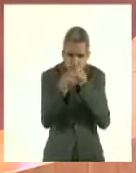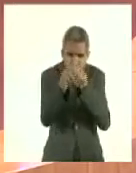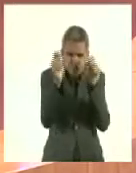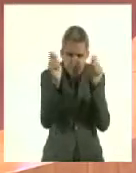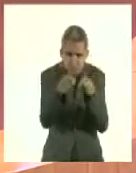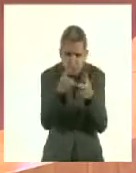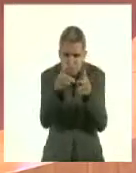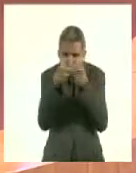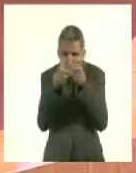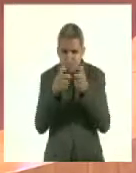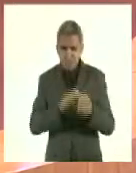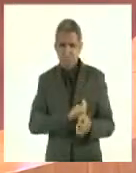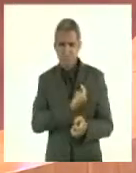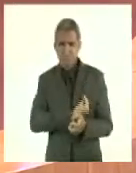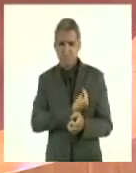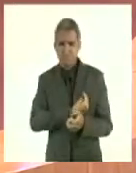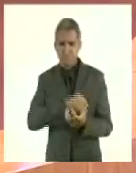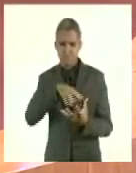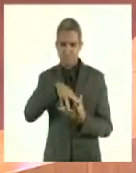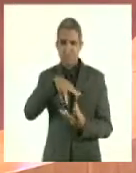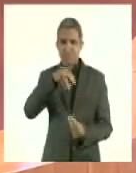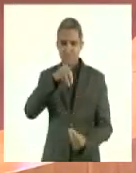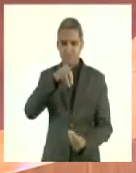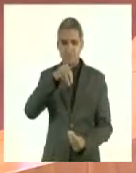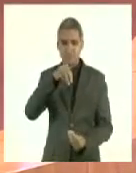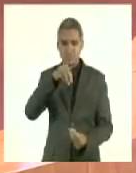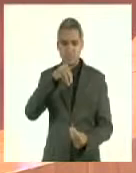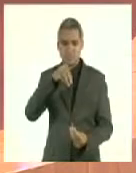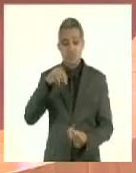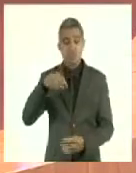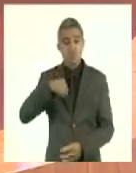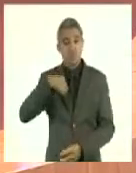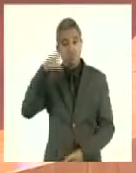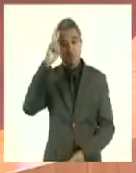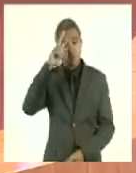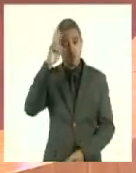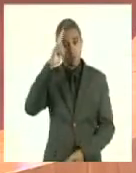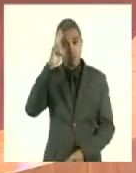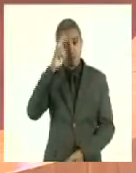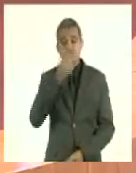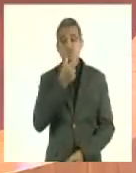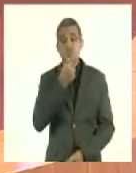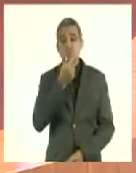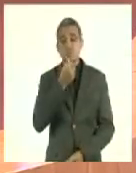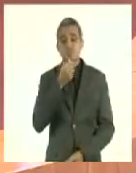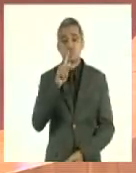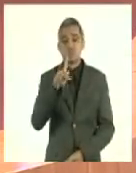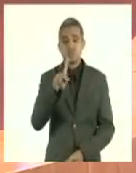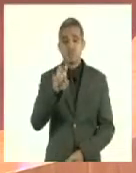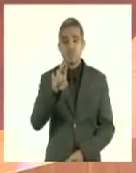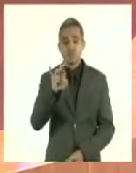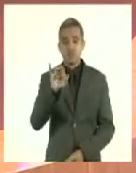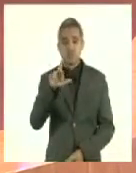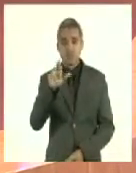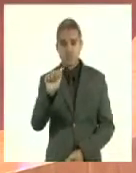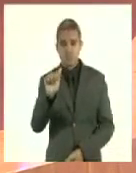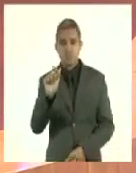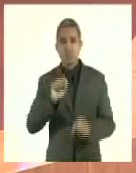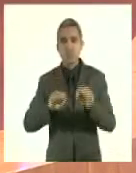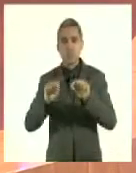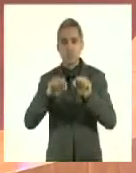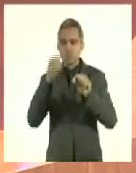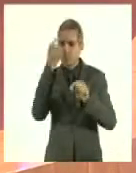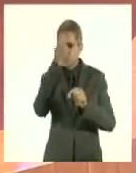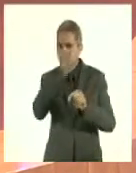grande gramático Eduardo Carlos Pereira, sobre a sabedoria do homem que reluz no seu rosto. E